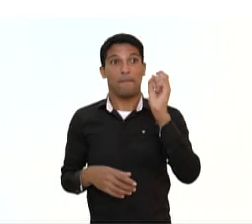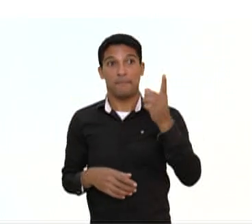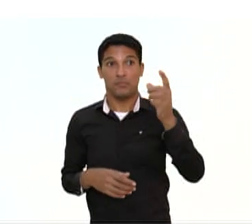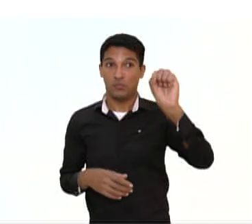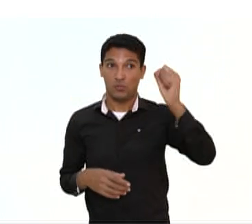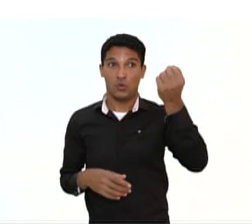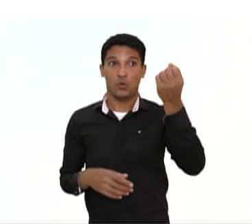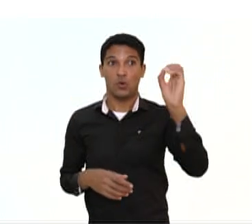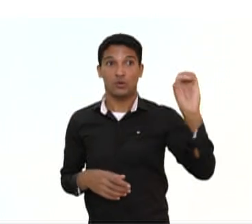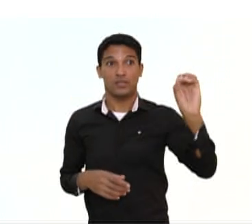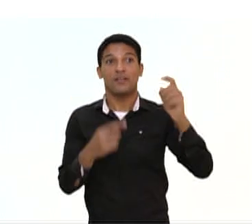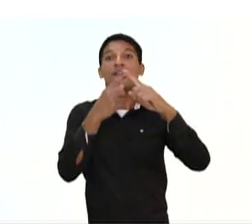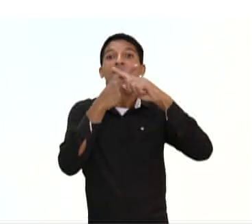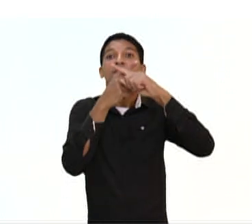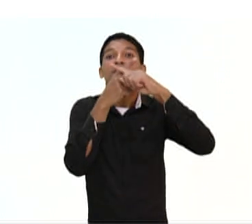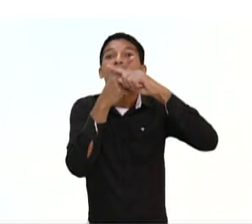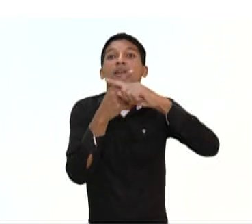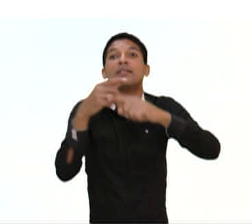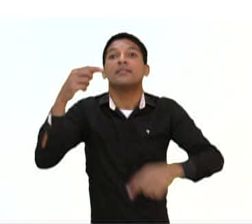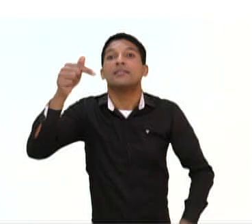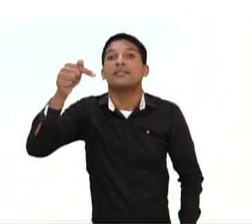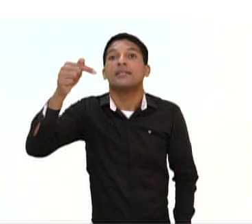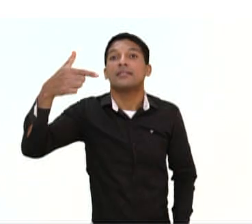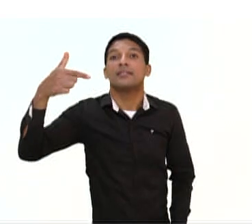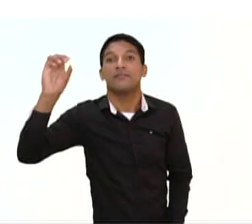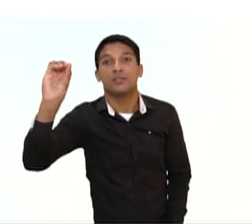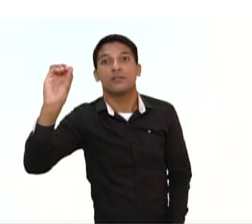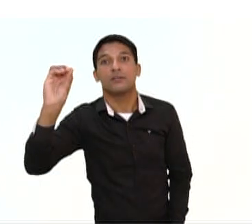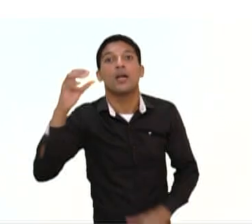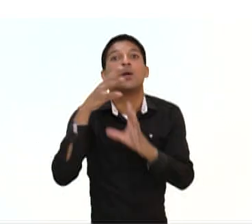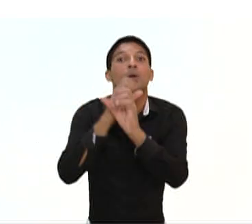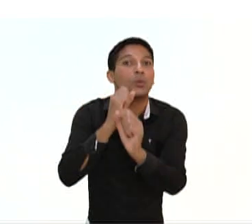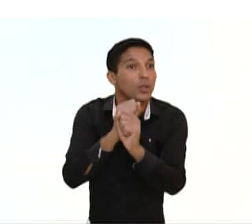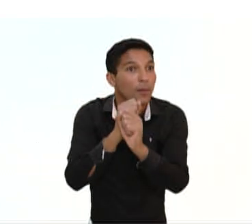358.800 vezes 720, que me dá um total de